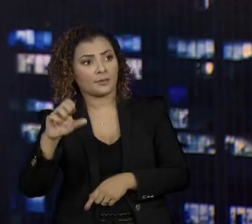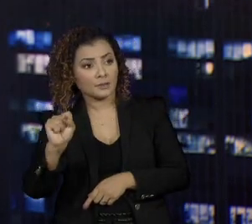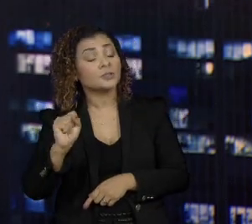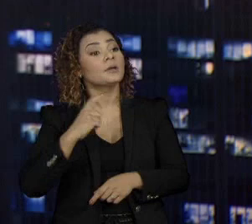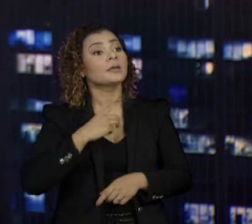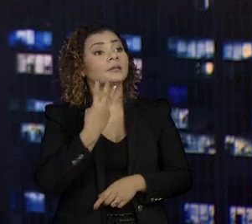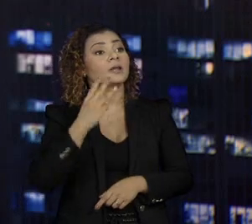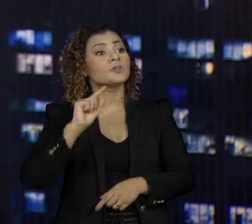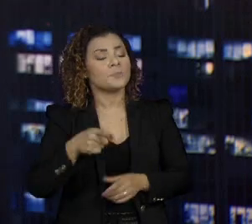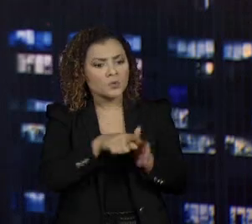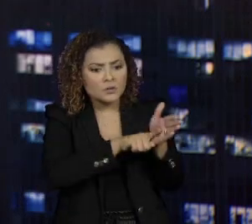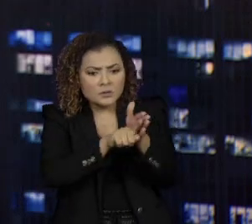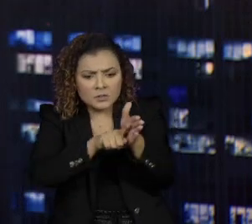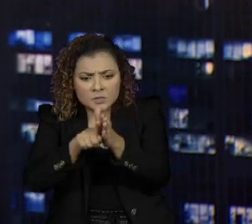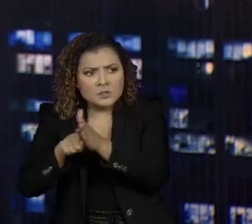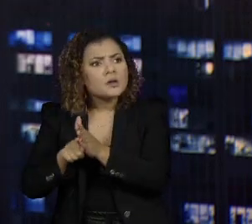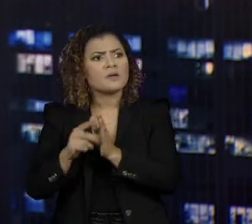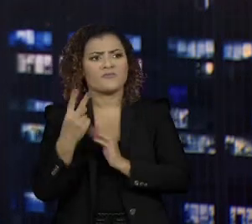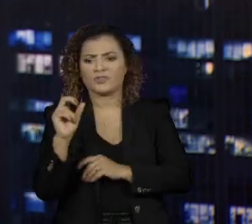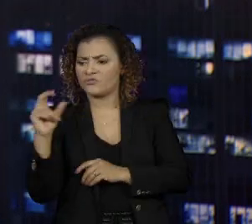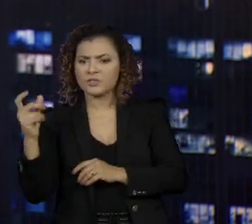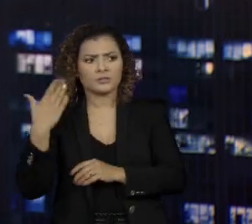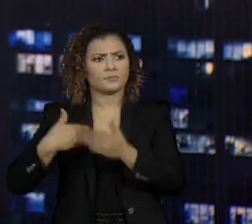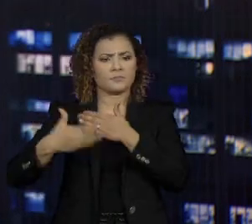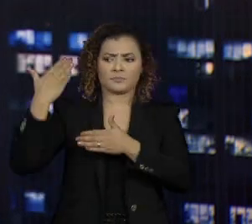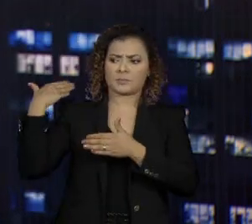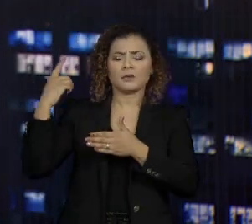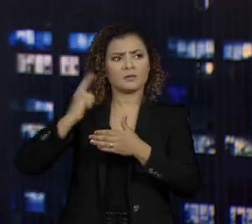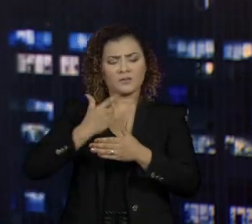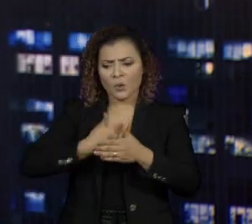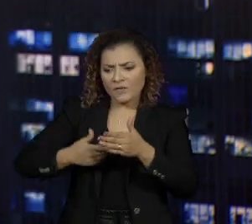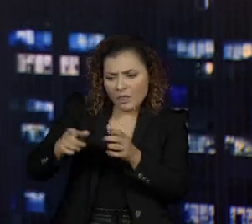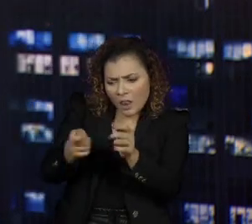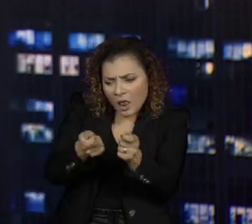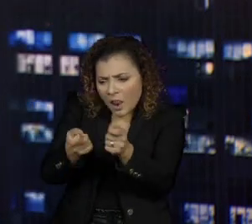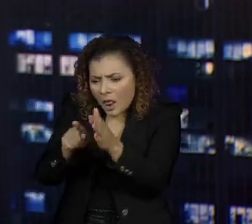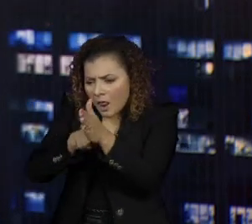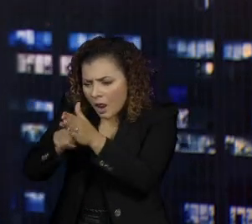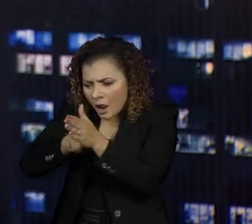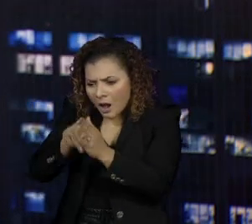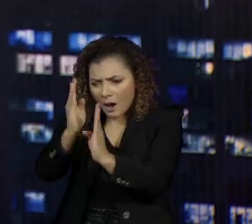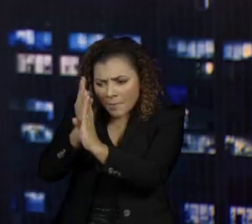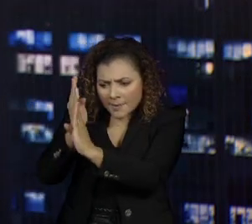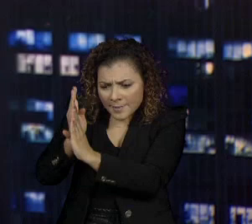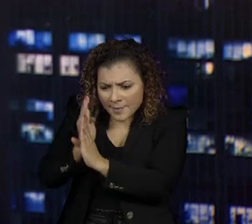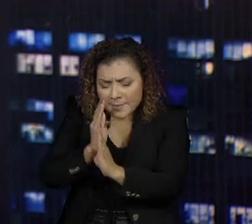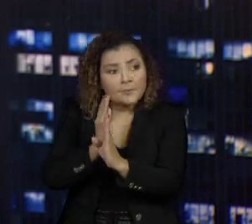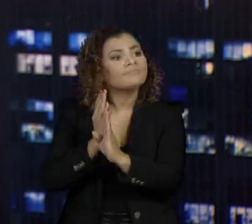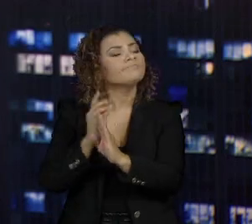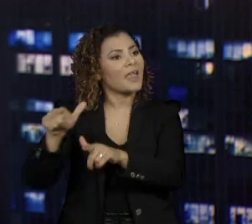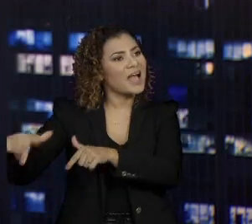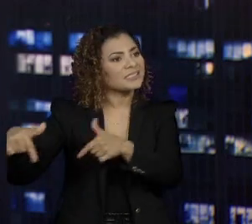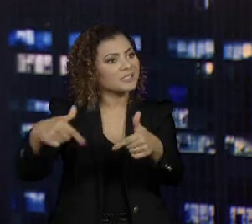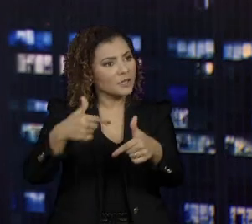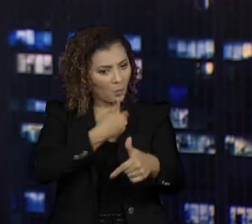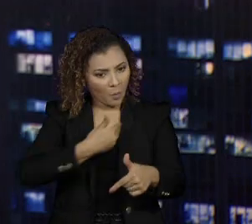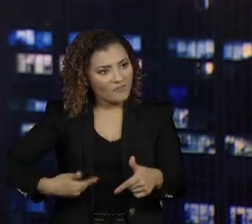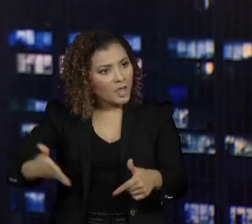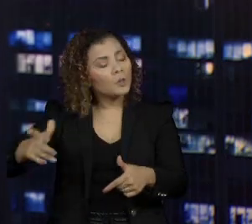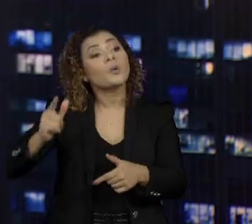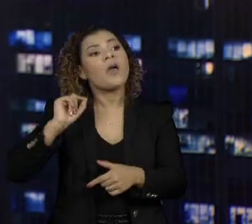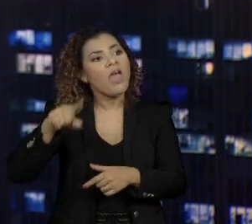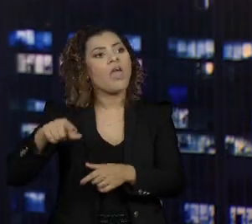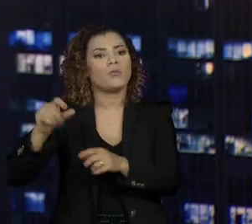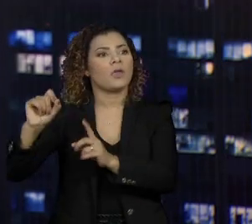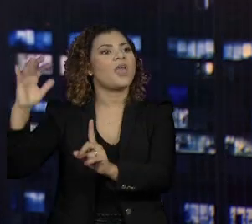normas federais produzidas em 2020 e concluiu que as ações do governo federal contribuíram para a propagação do vírus. Quer